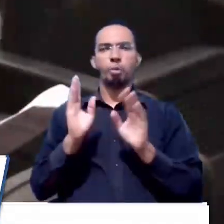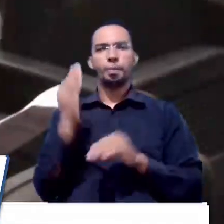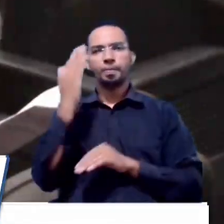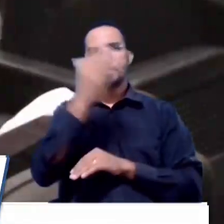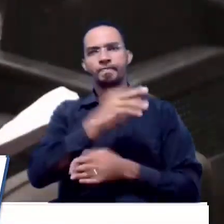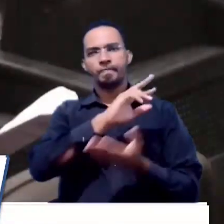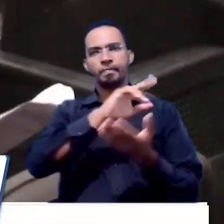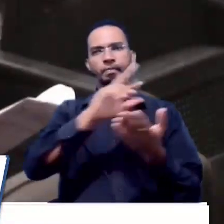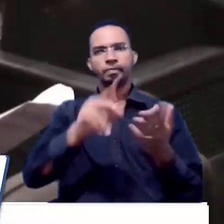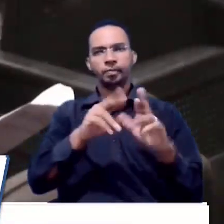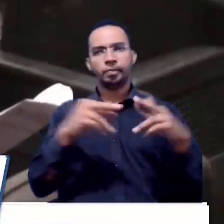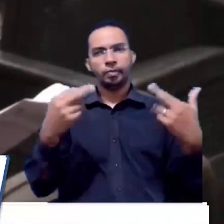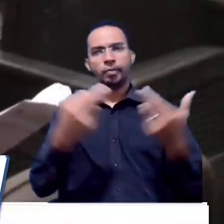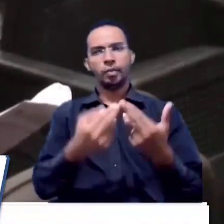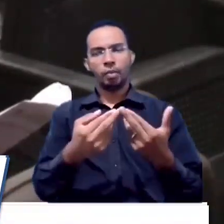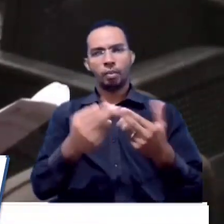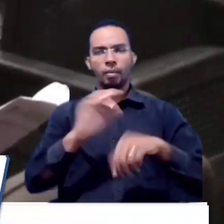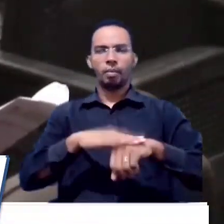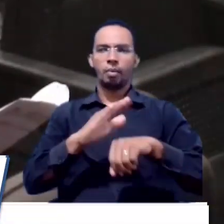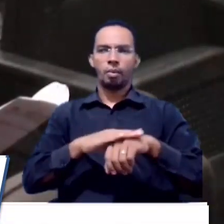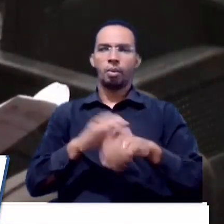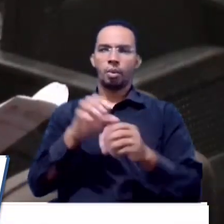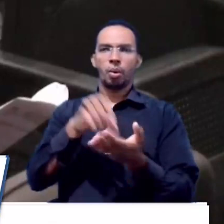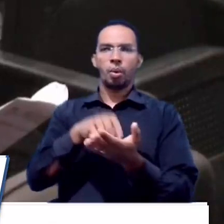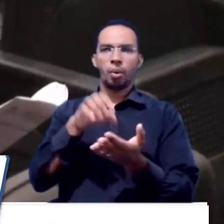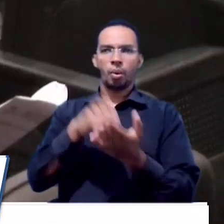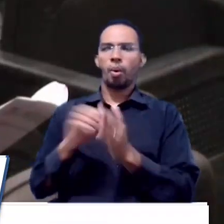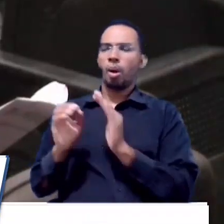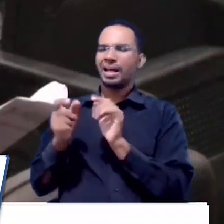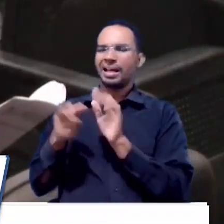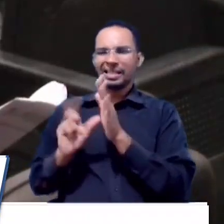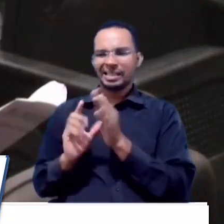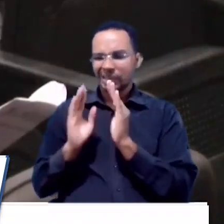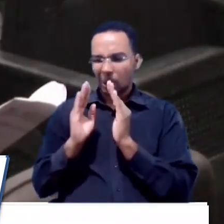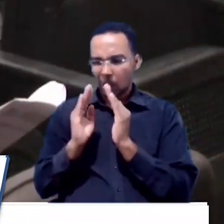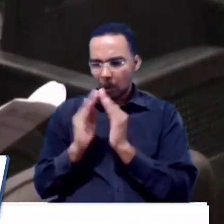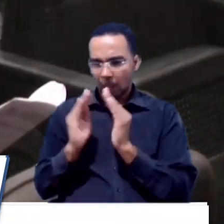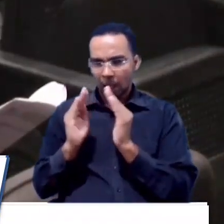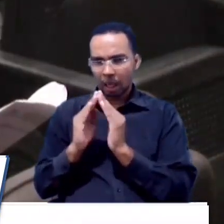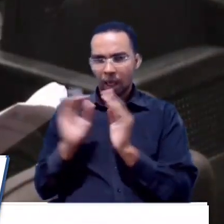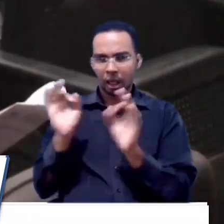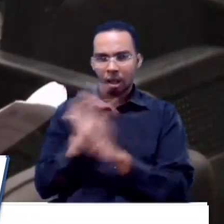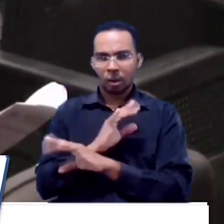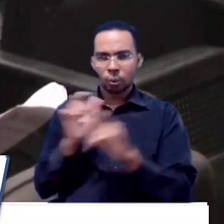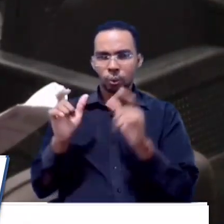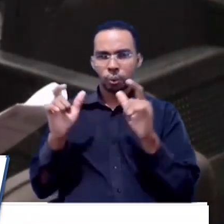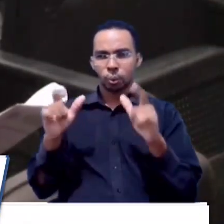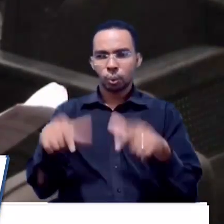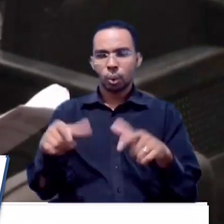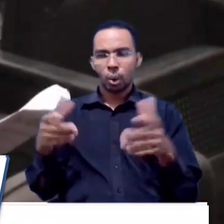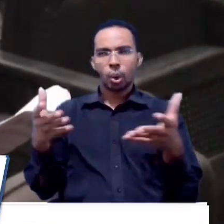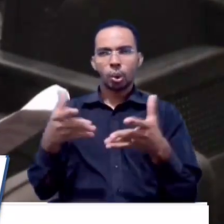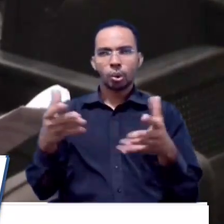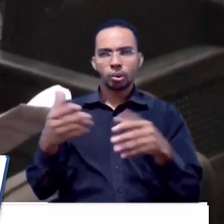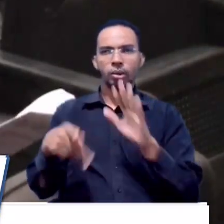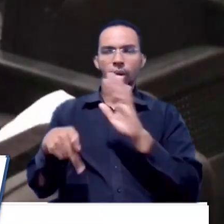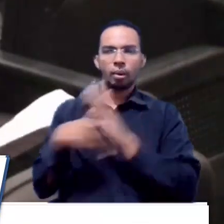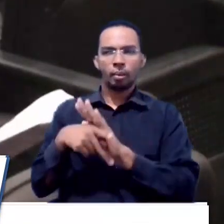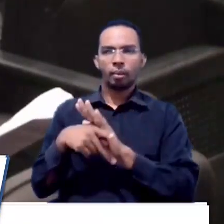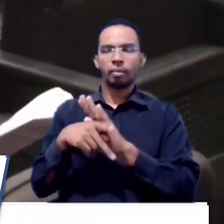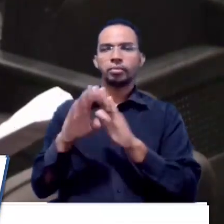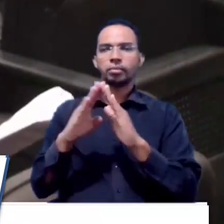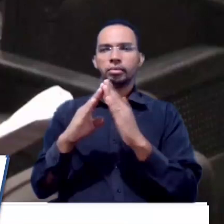reuniões Desde quando esse núcleo da família era numa casa depois a esse local on está hoje pertencia a creche foi